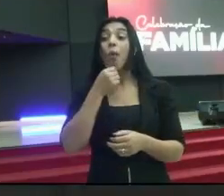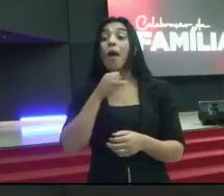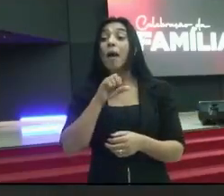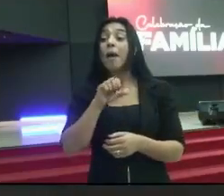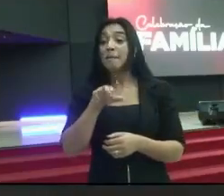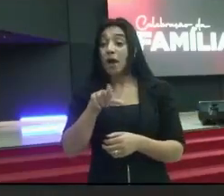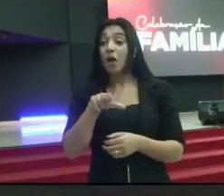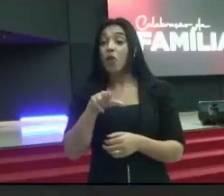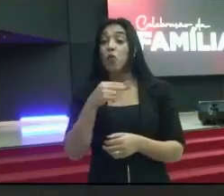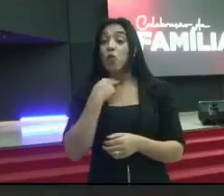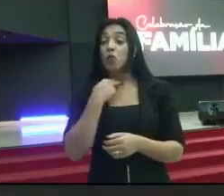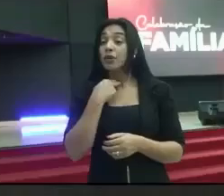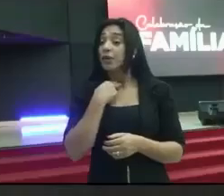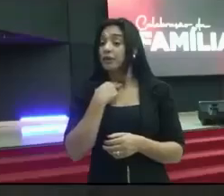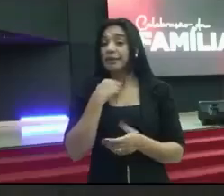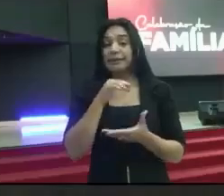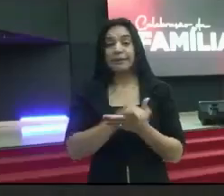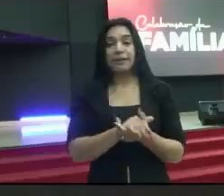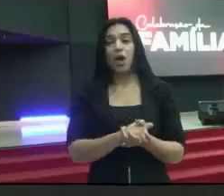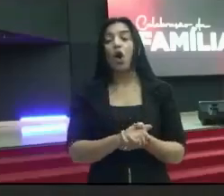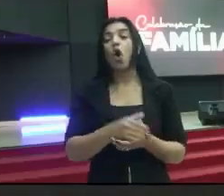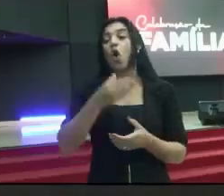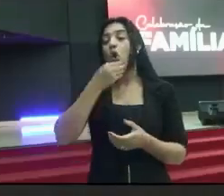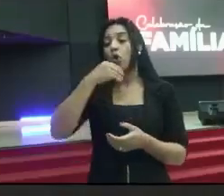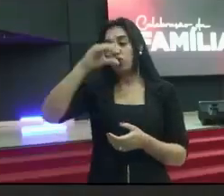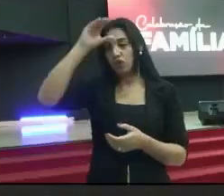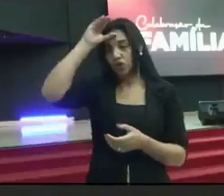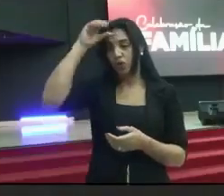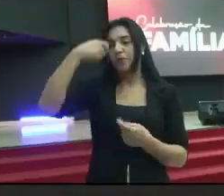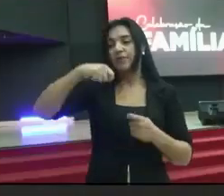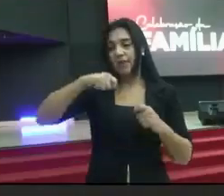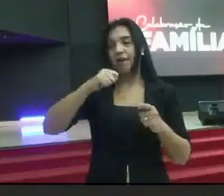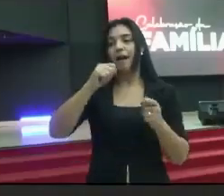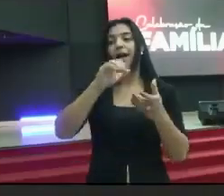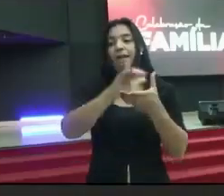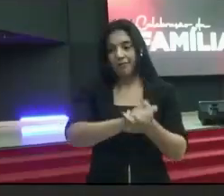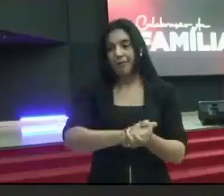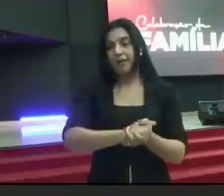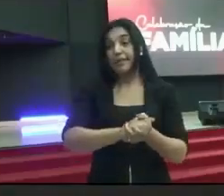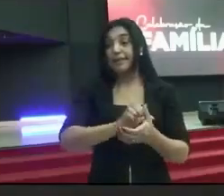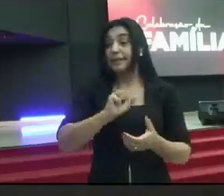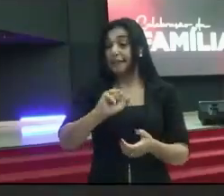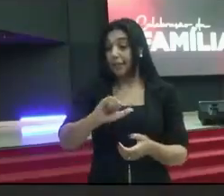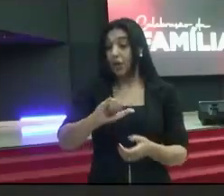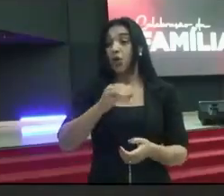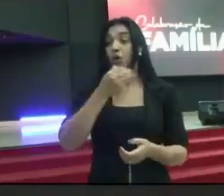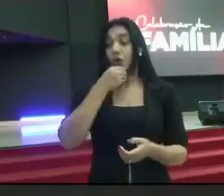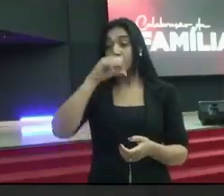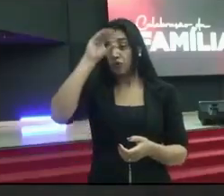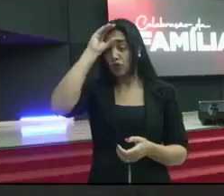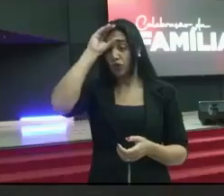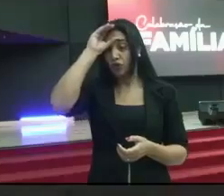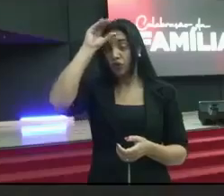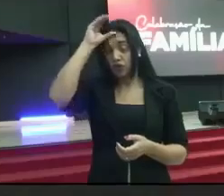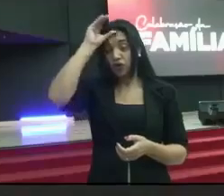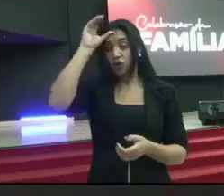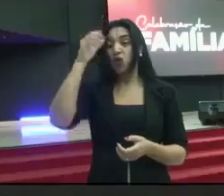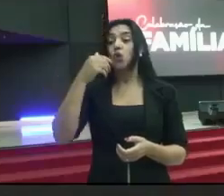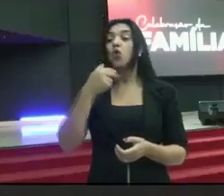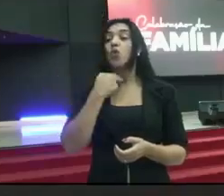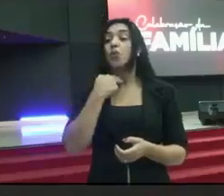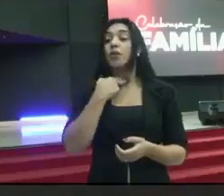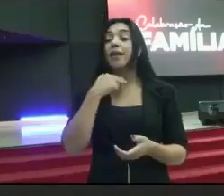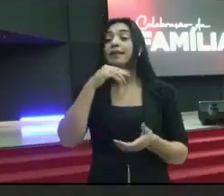velho não pudesse casar, o tio teria que casar. Se o tio não pudesse casar, um